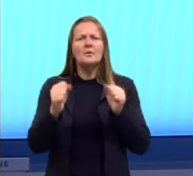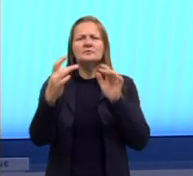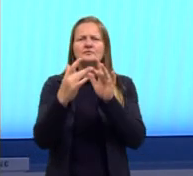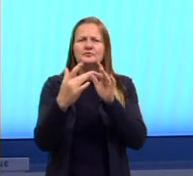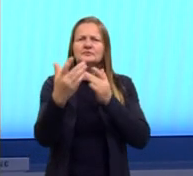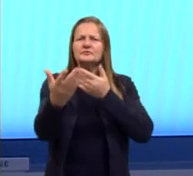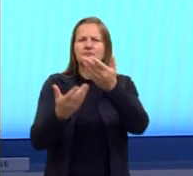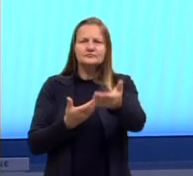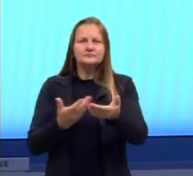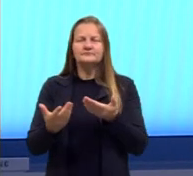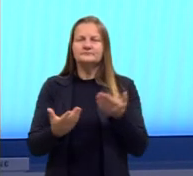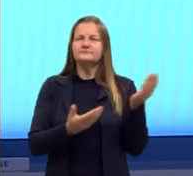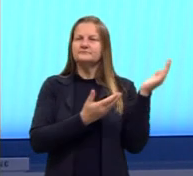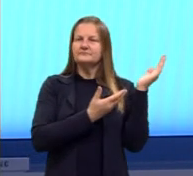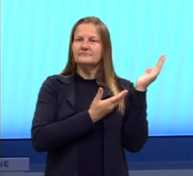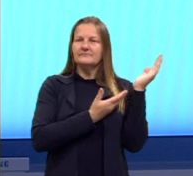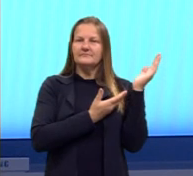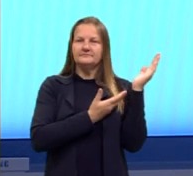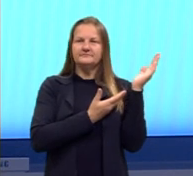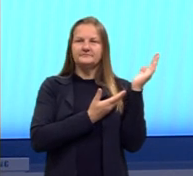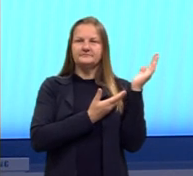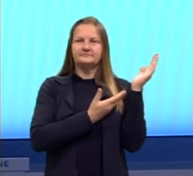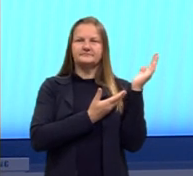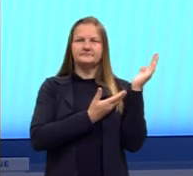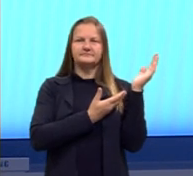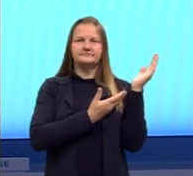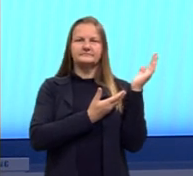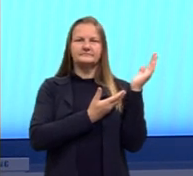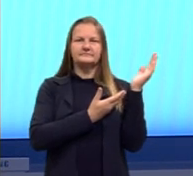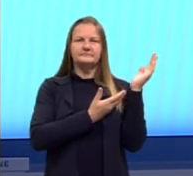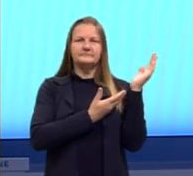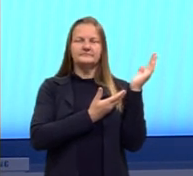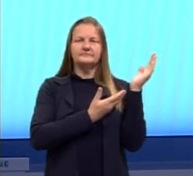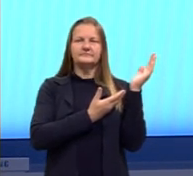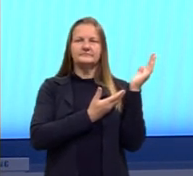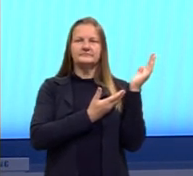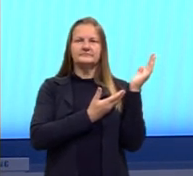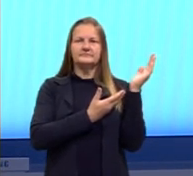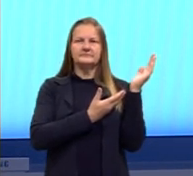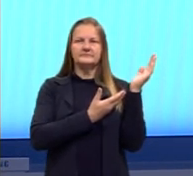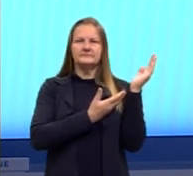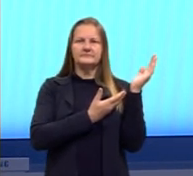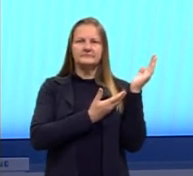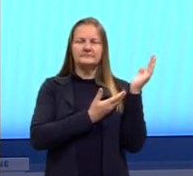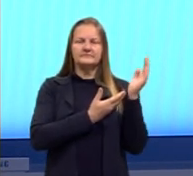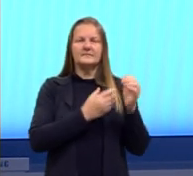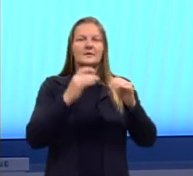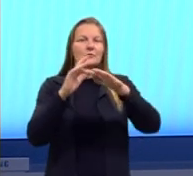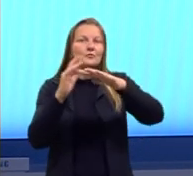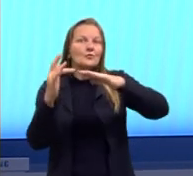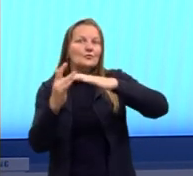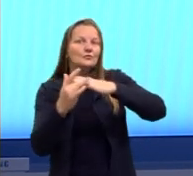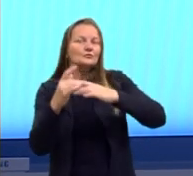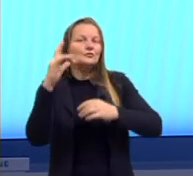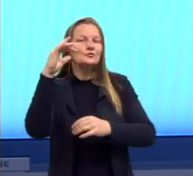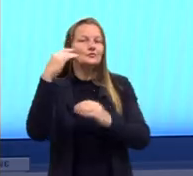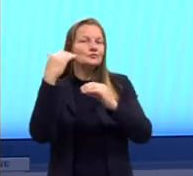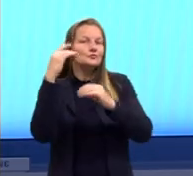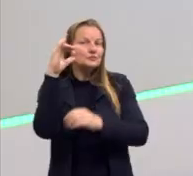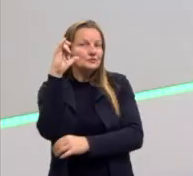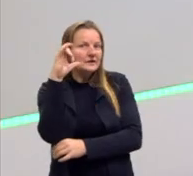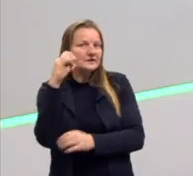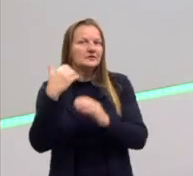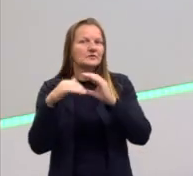em contato comigo pelas minhas redes tá eu deixo aqui Tá certo então essa